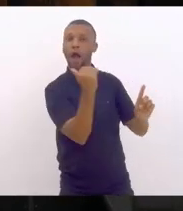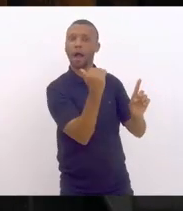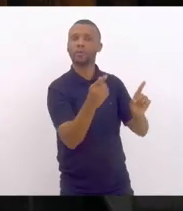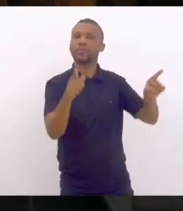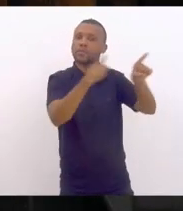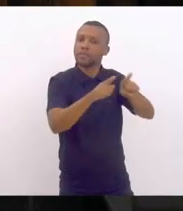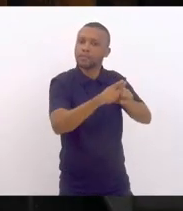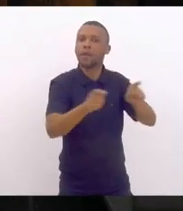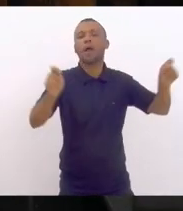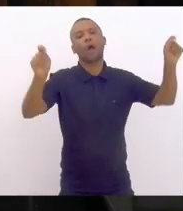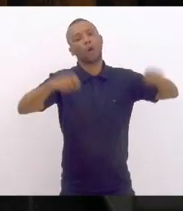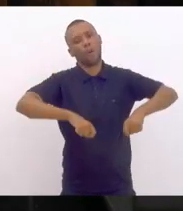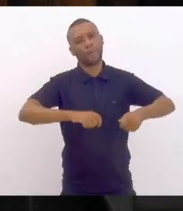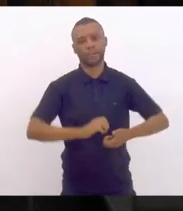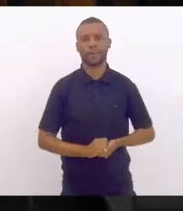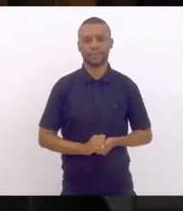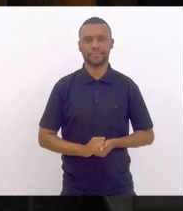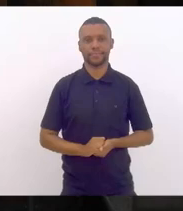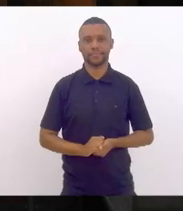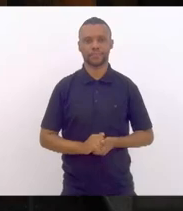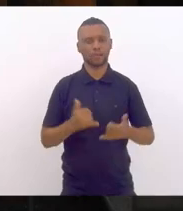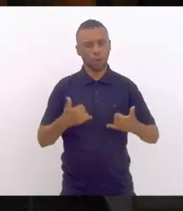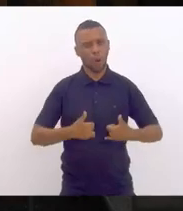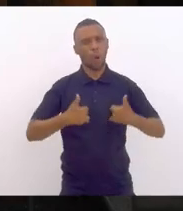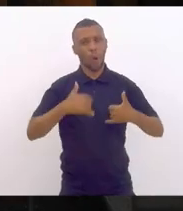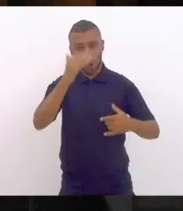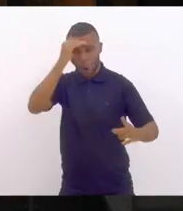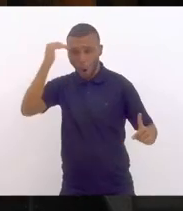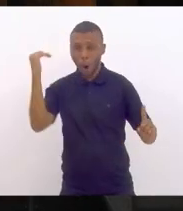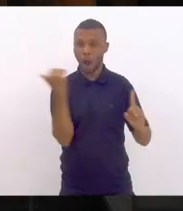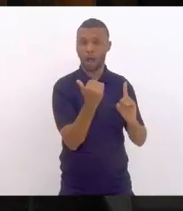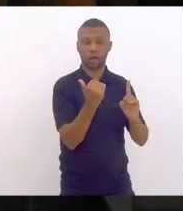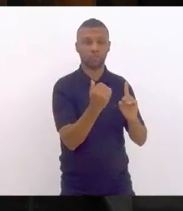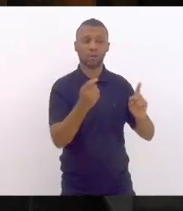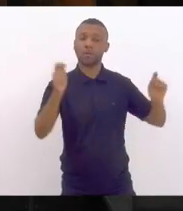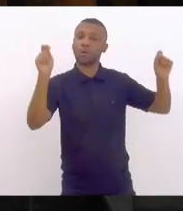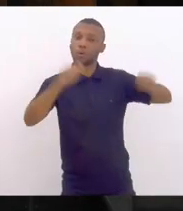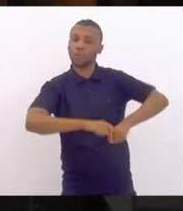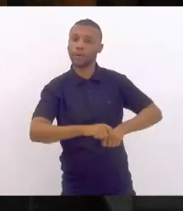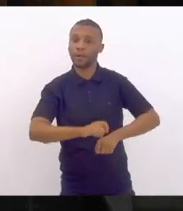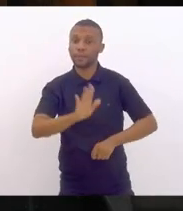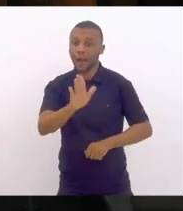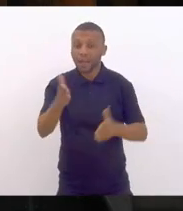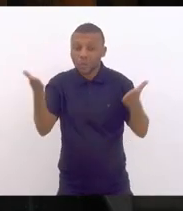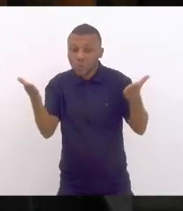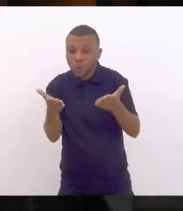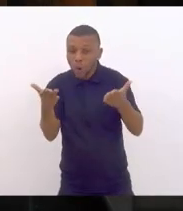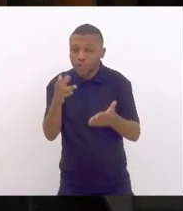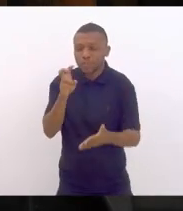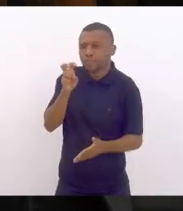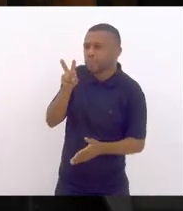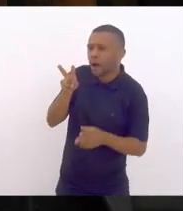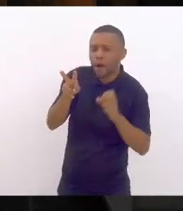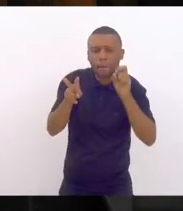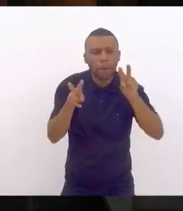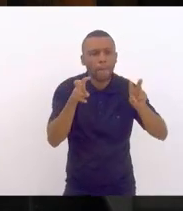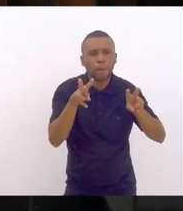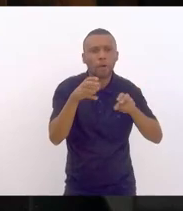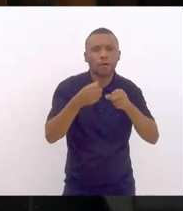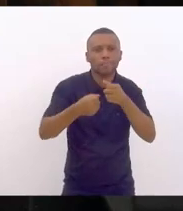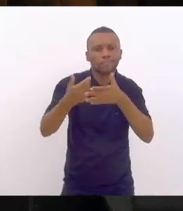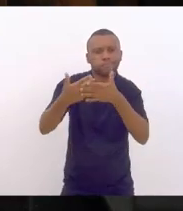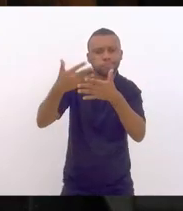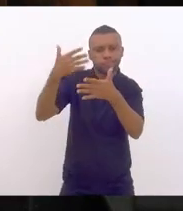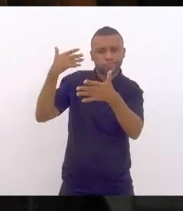competentes honrados e competentes e não é o que nós temos visto nos últimos